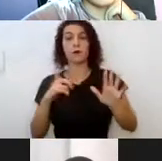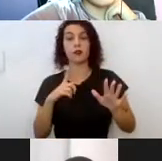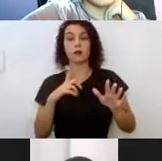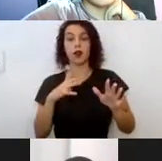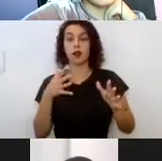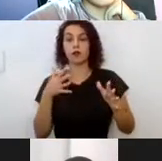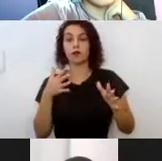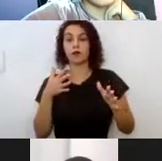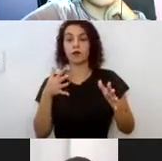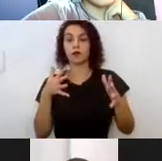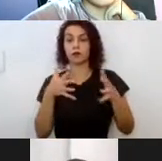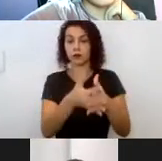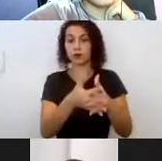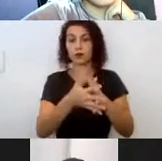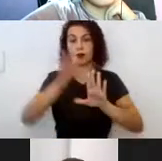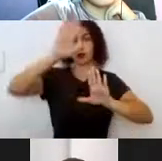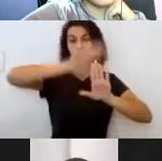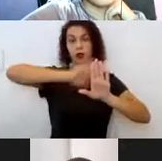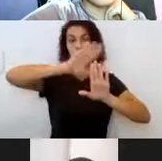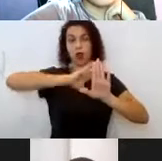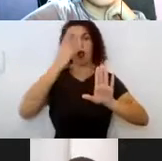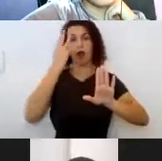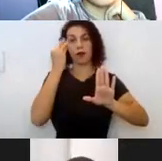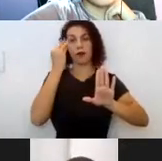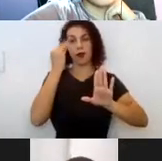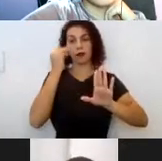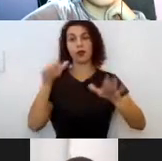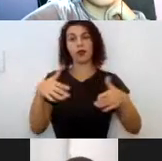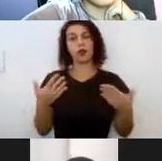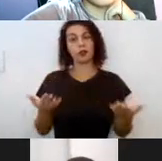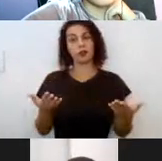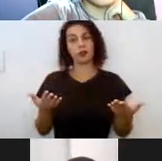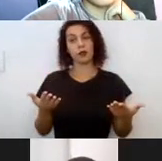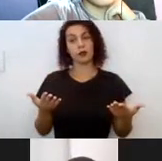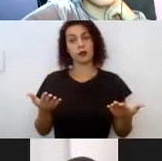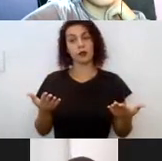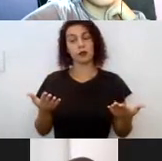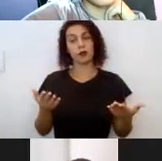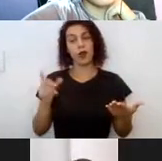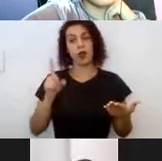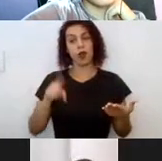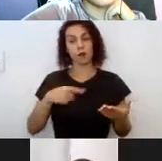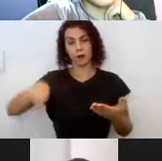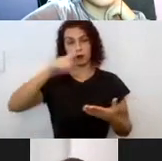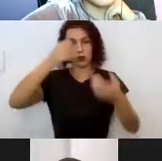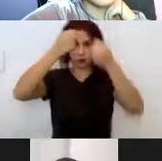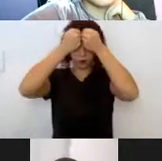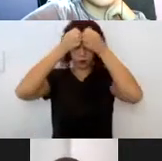eu trago ao fundo essa imagem então espero que todo mundo tem aí torcida o juiz um pouquinho